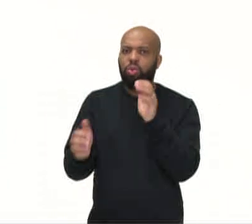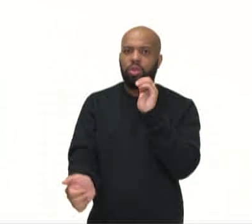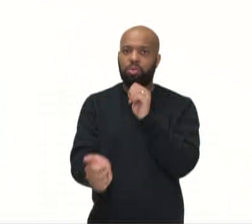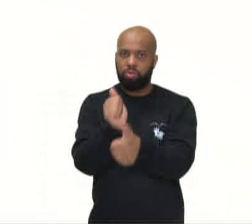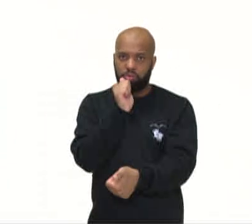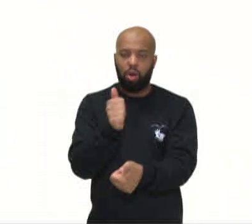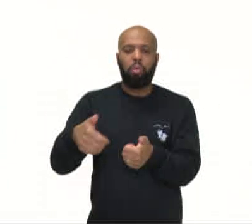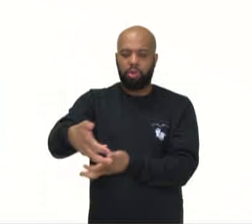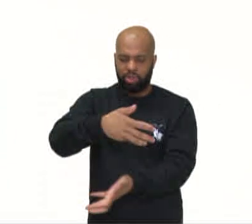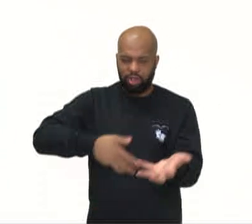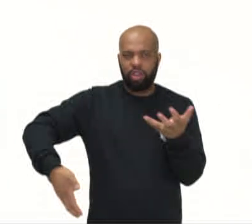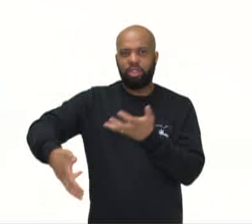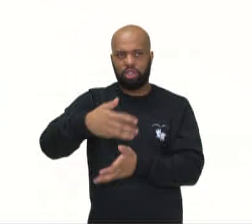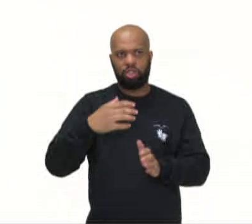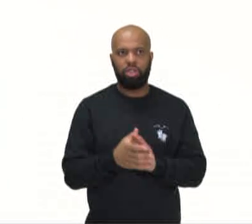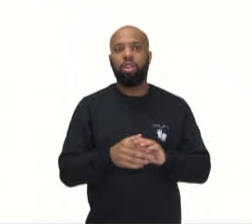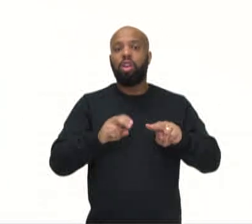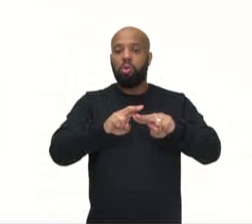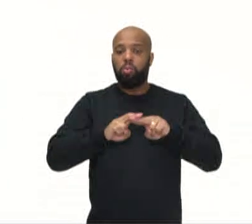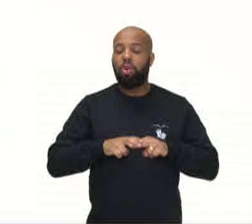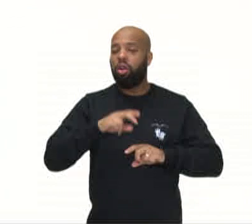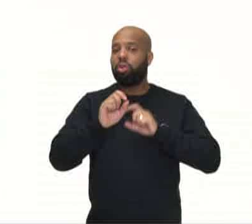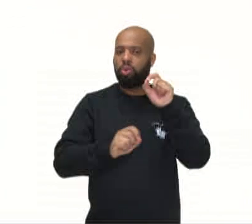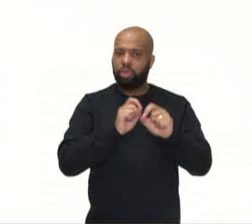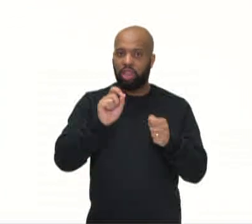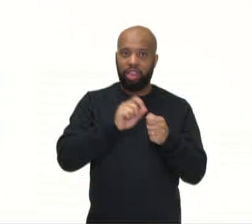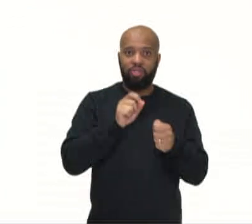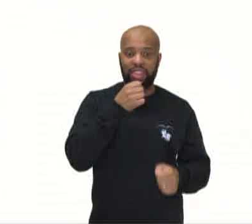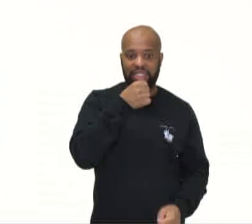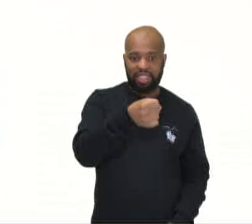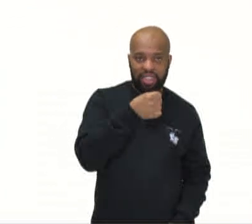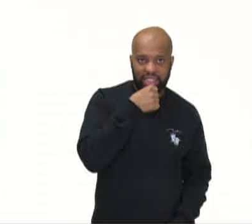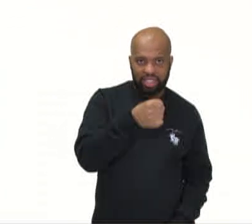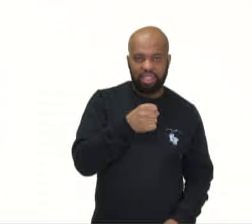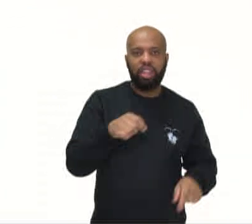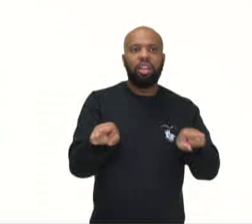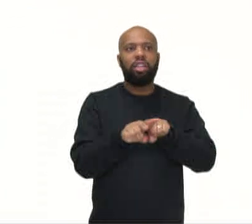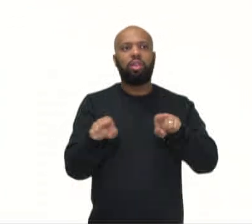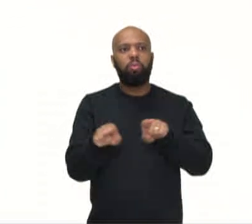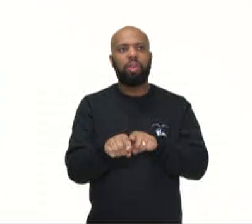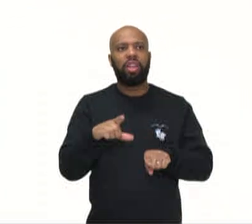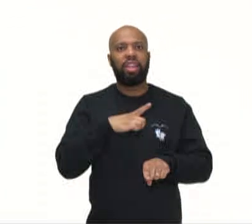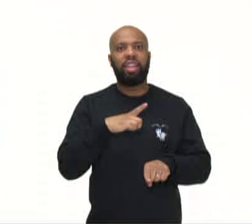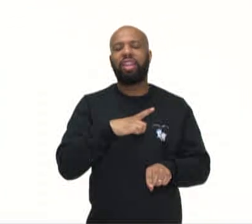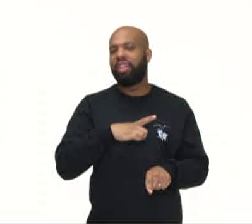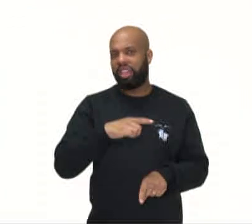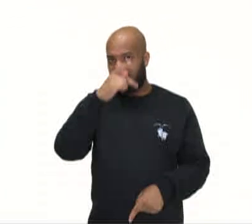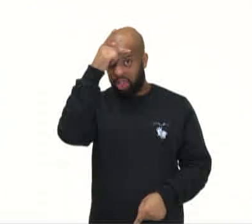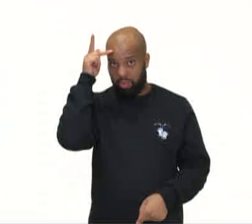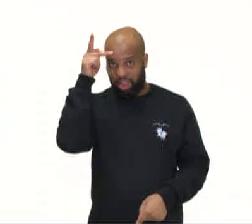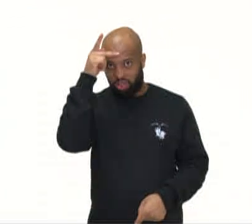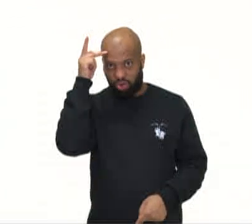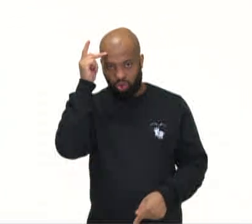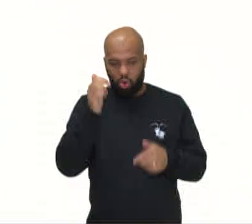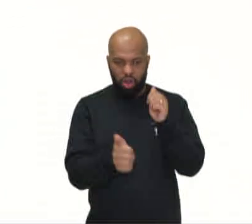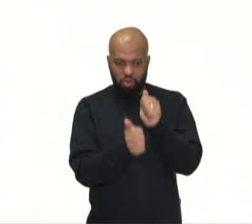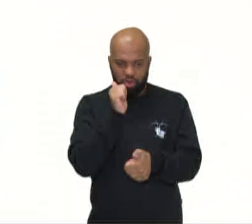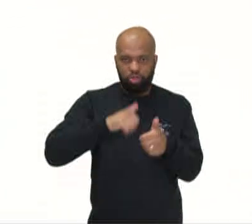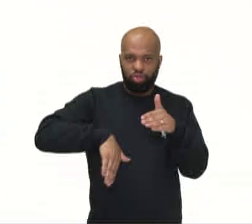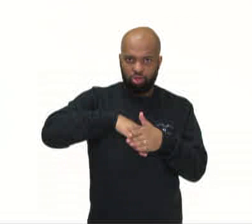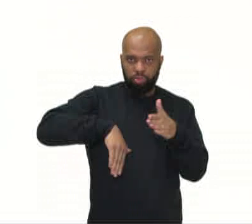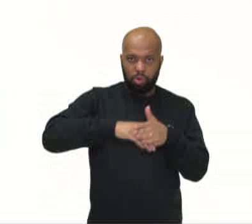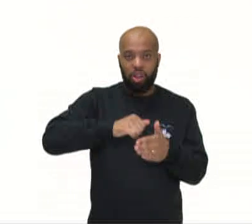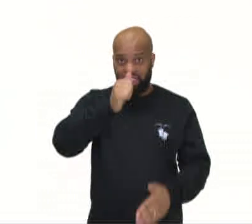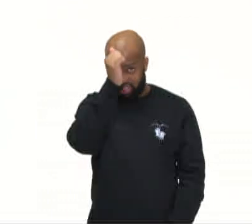esporte interativo pela cobertura da transferência do atacante Neymar do